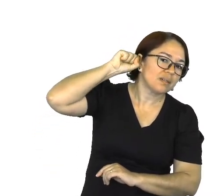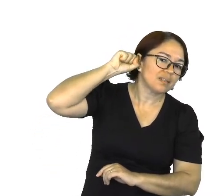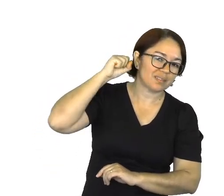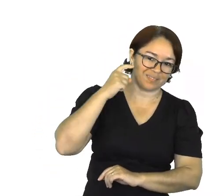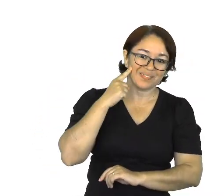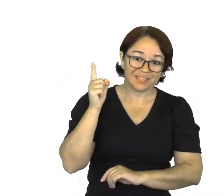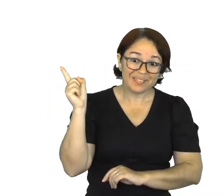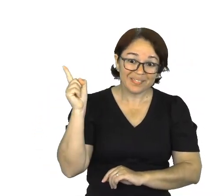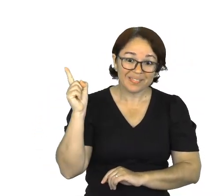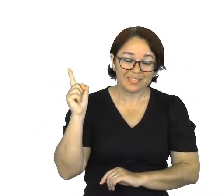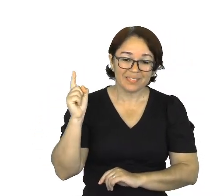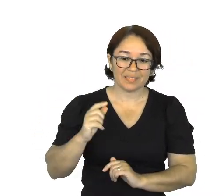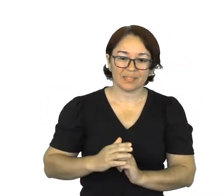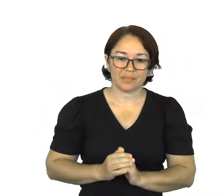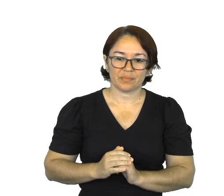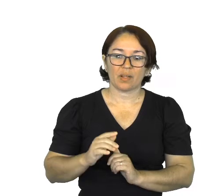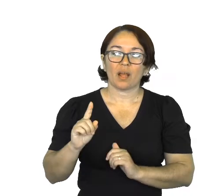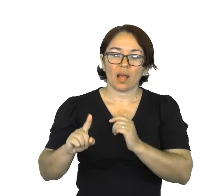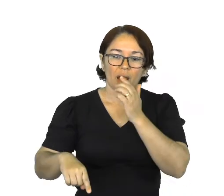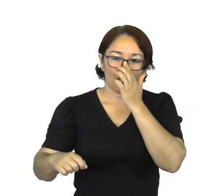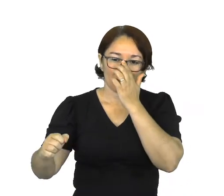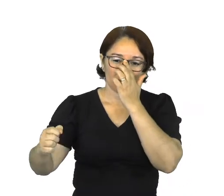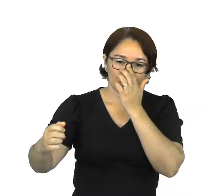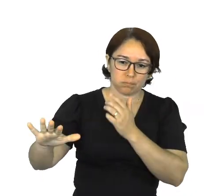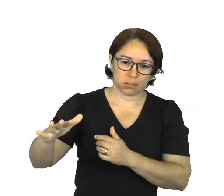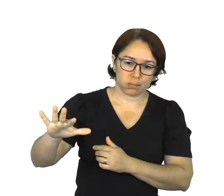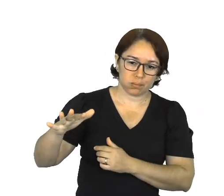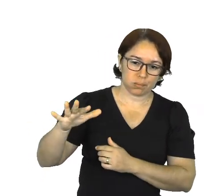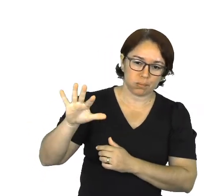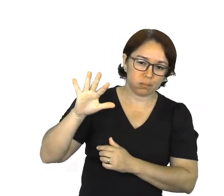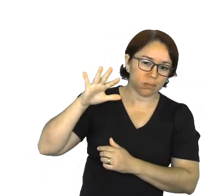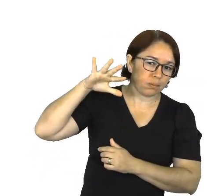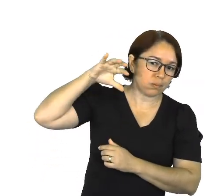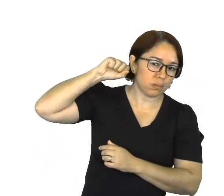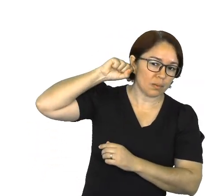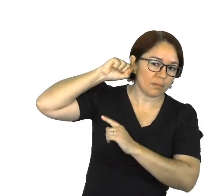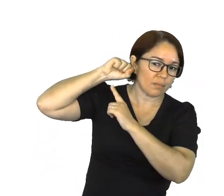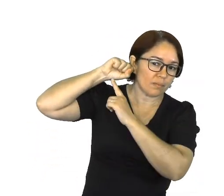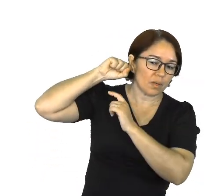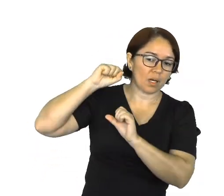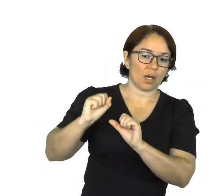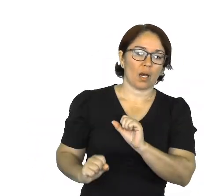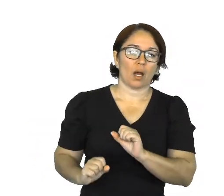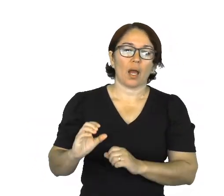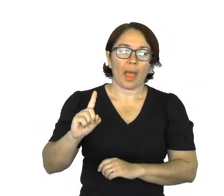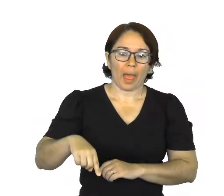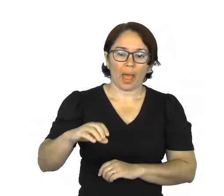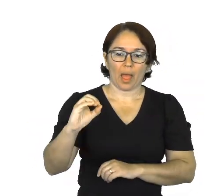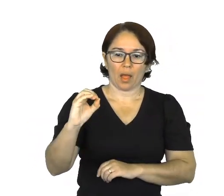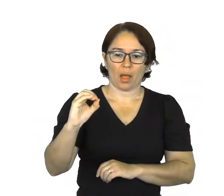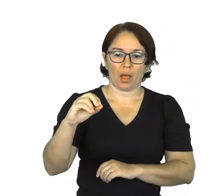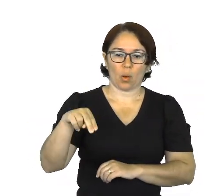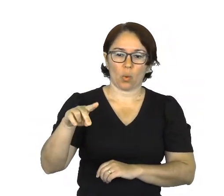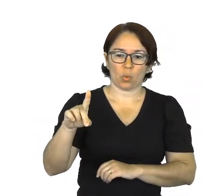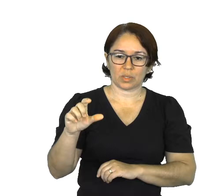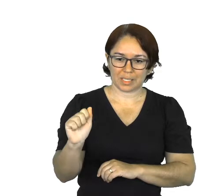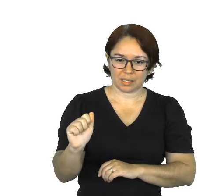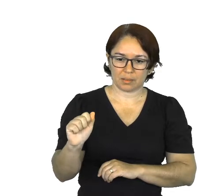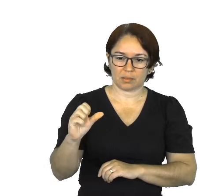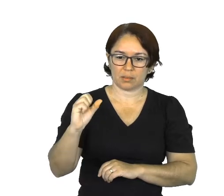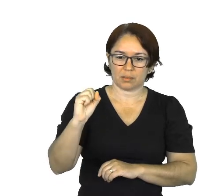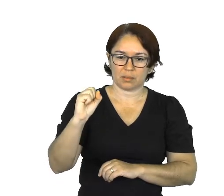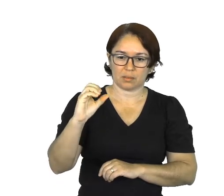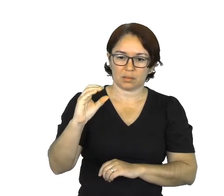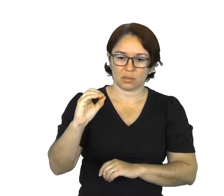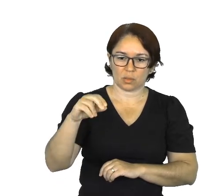É uma onda sonora, não é? Que eu vou falar, que eu vou dar um exemplo agora. E o que é uma onda longitudinal? É uma onda